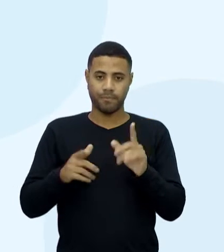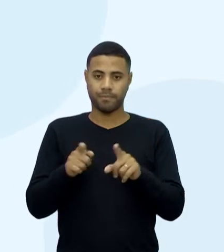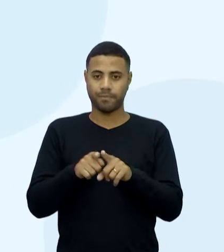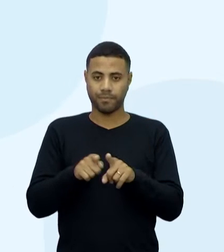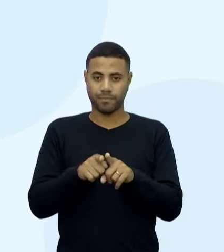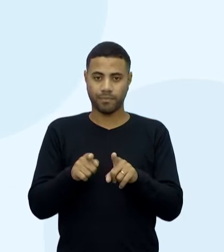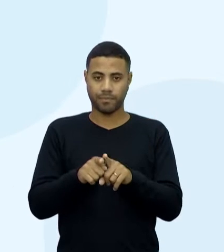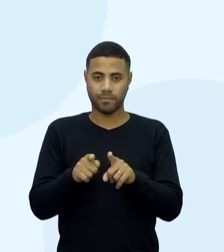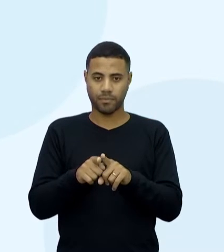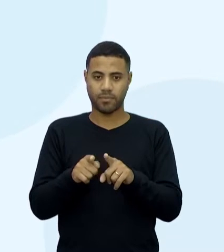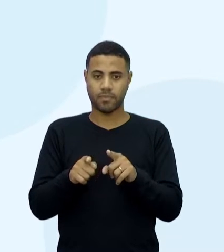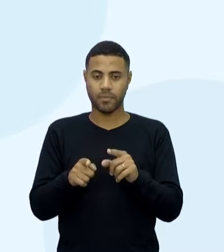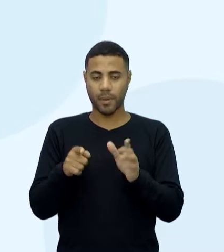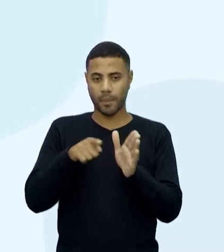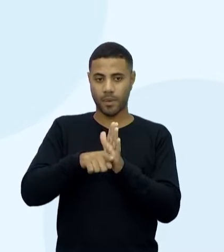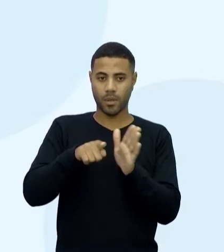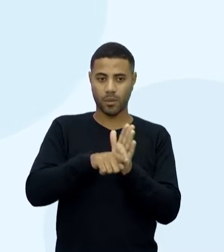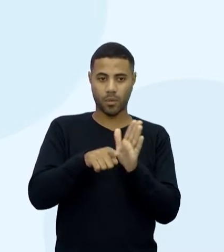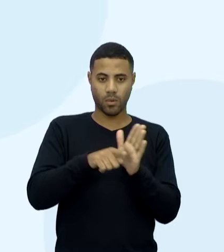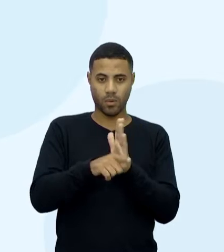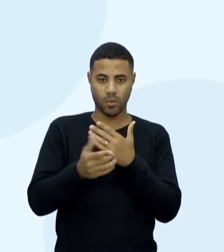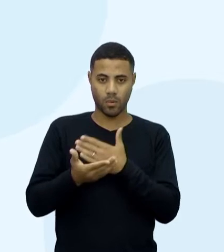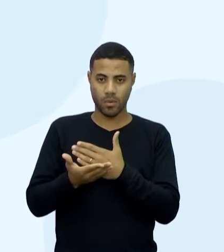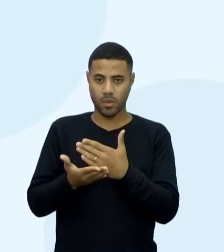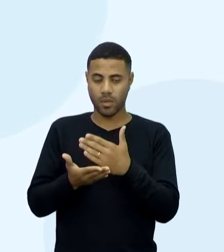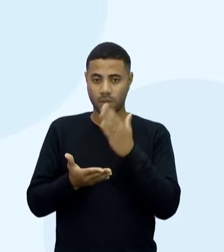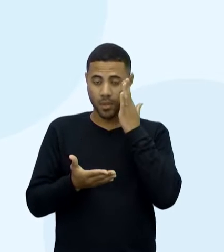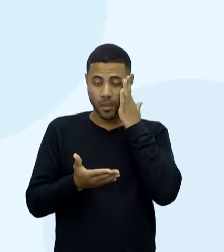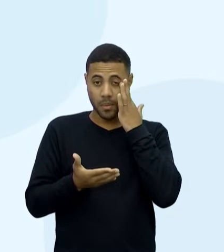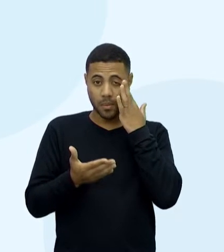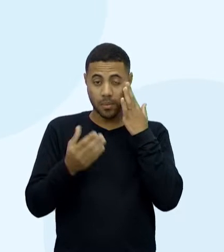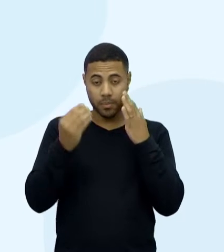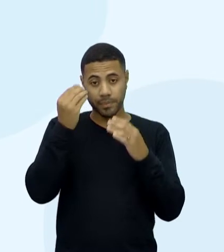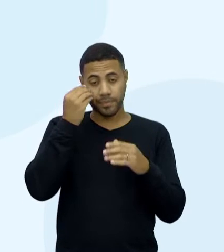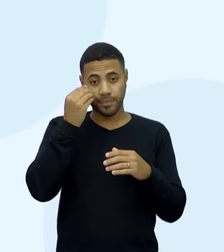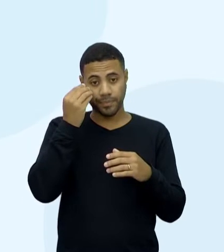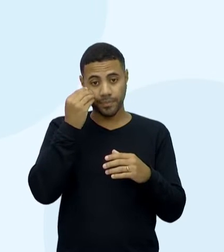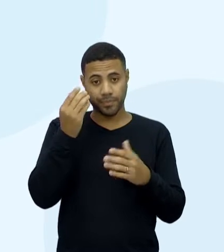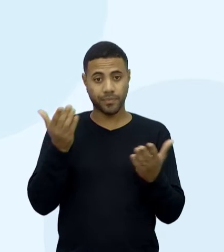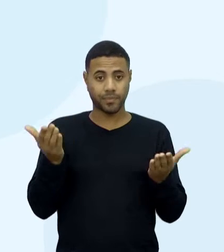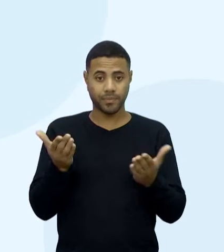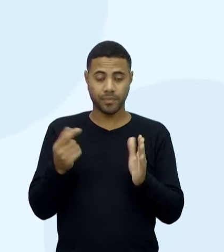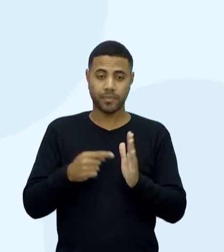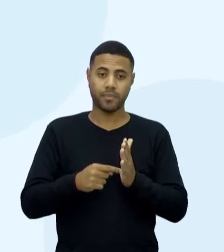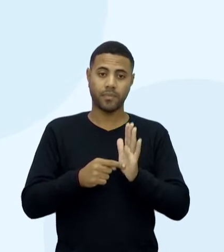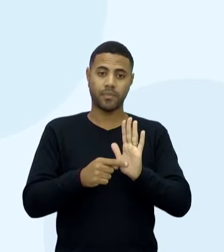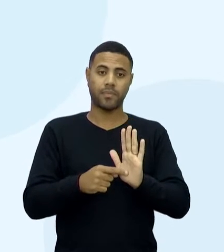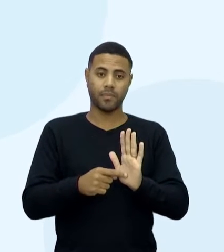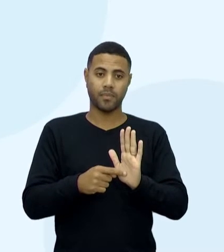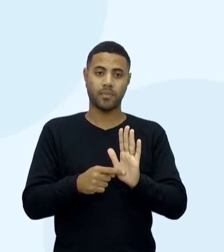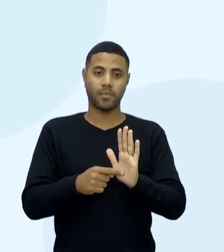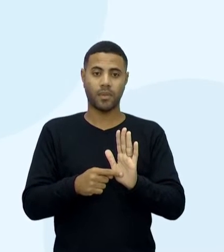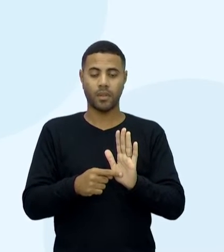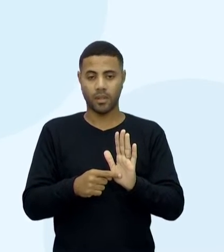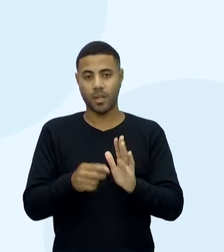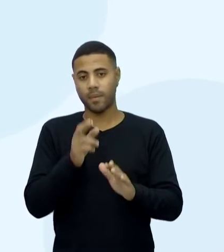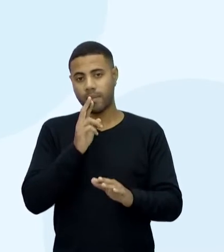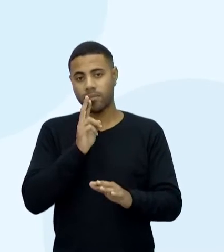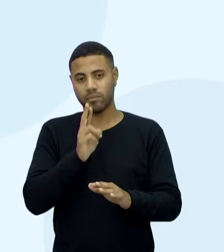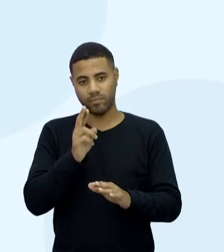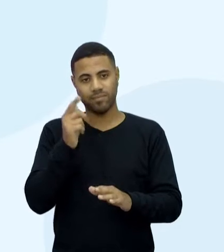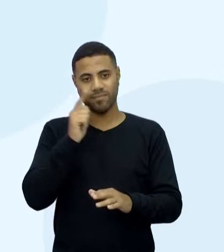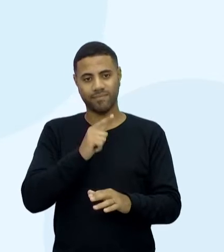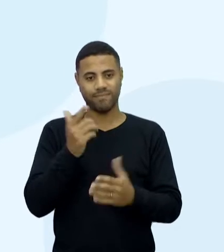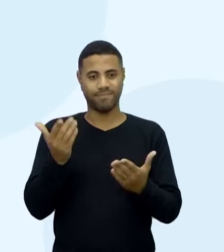retomando essa pergunta Inicial e a gente vai tentar de alguma forma oferecer uma resposta para